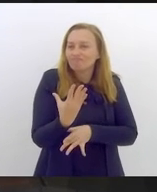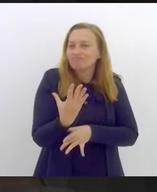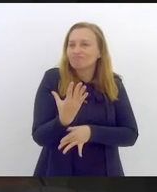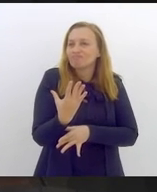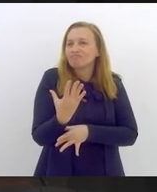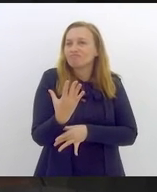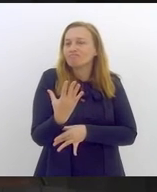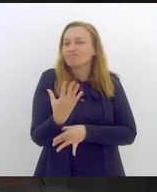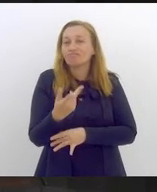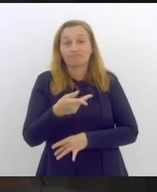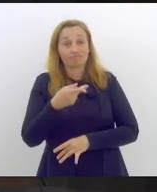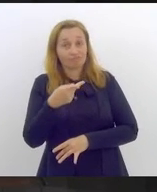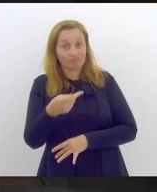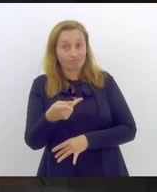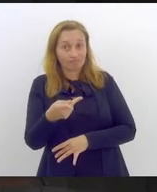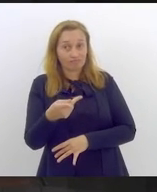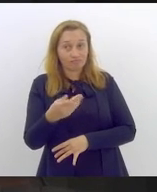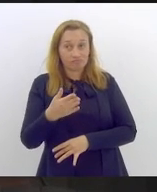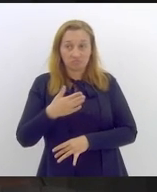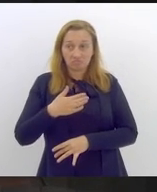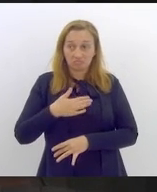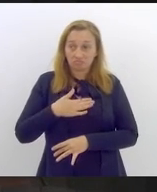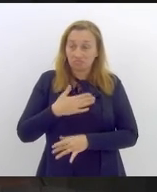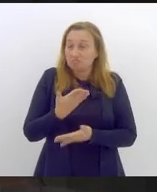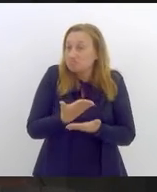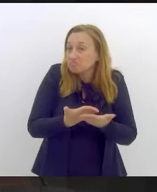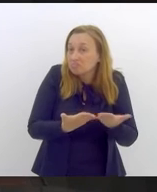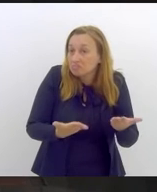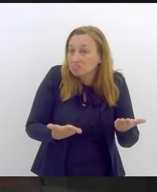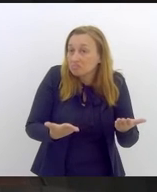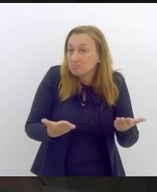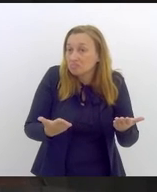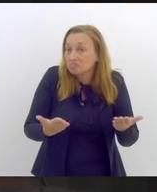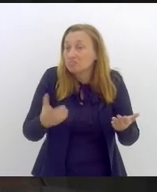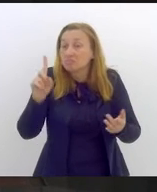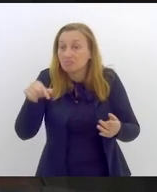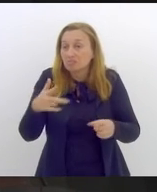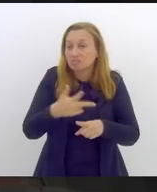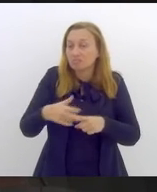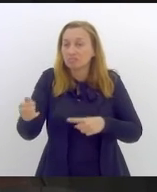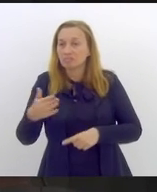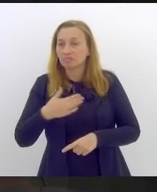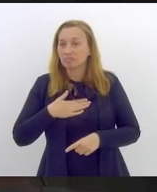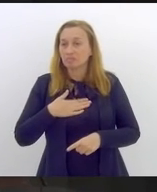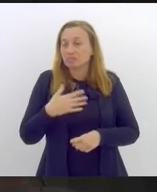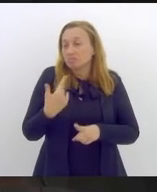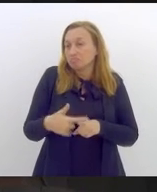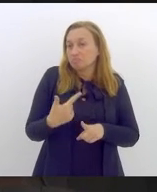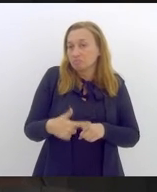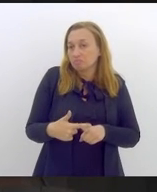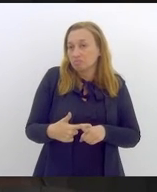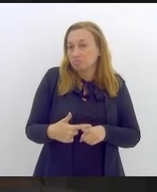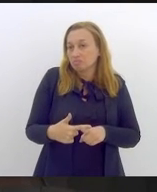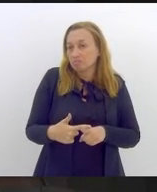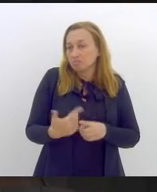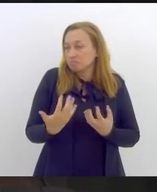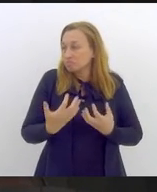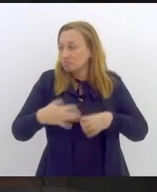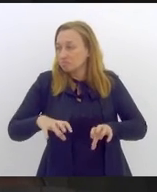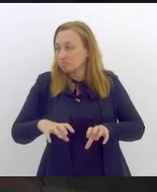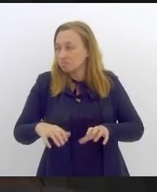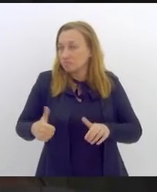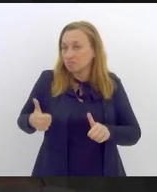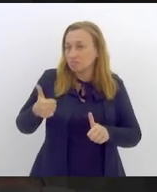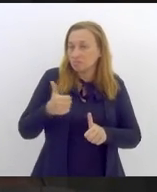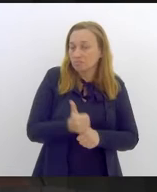em que ele diz os meus fracassos são as minhas vitórias porque o detestaria está no lugar daqueles